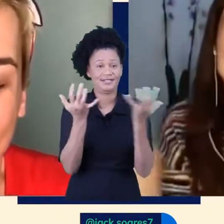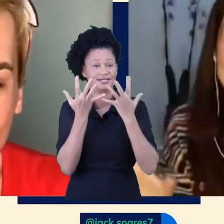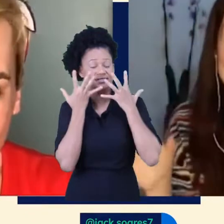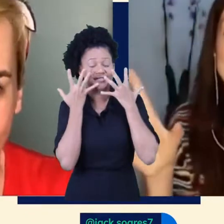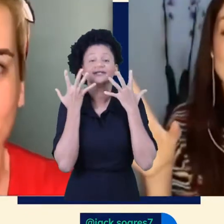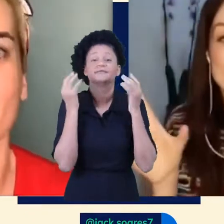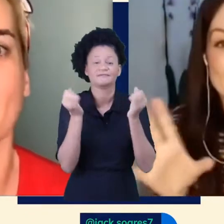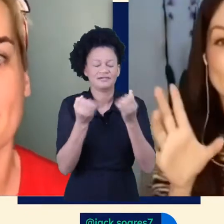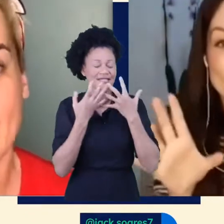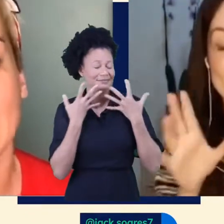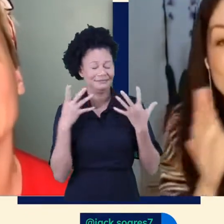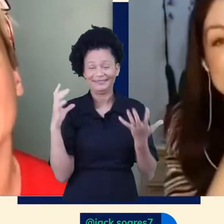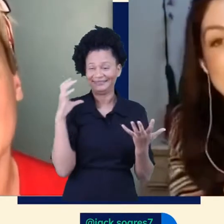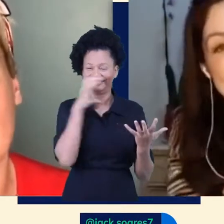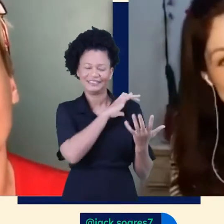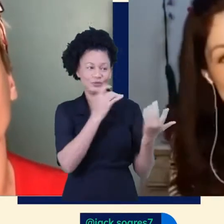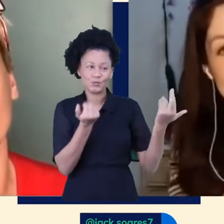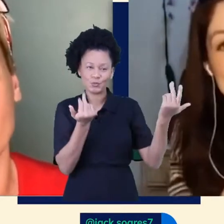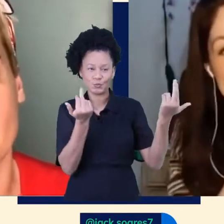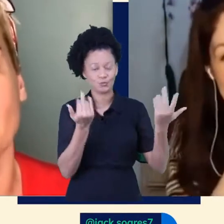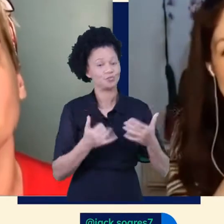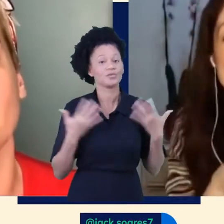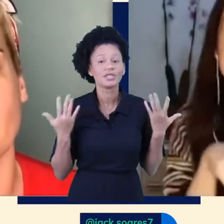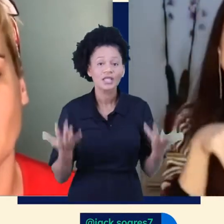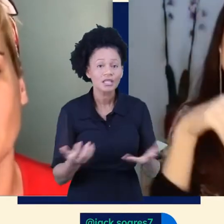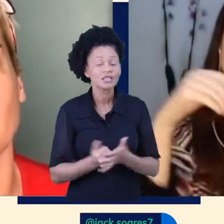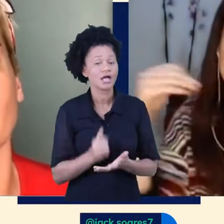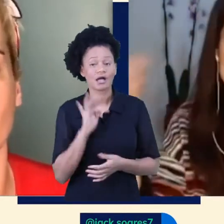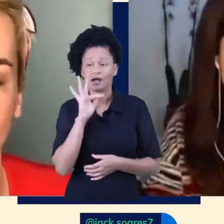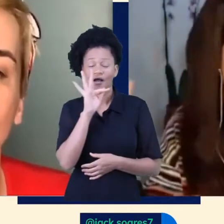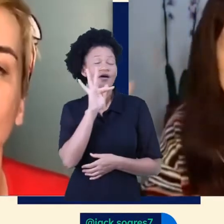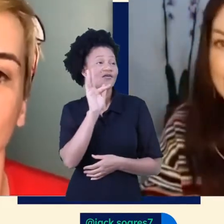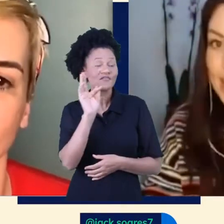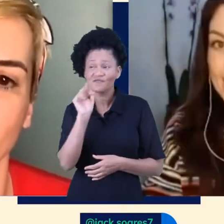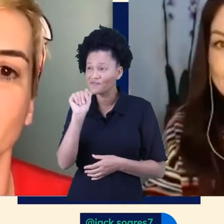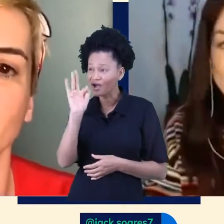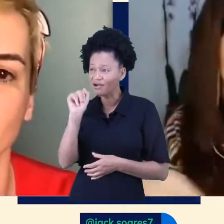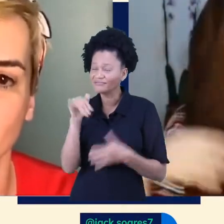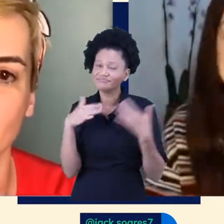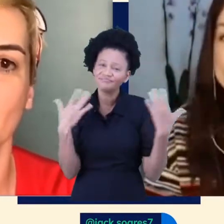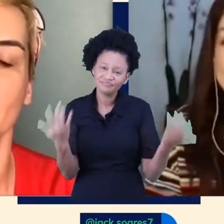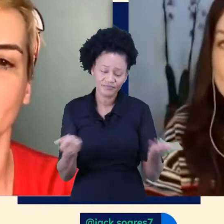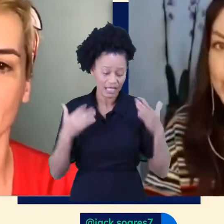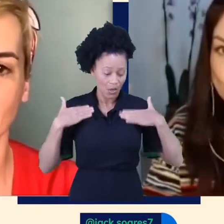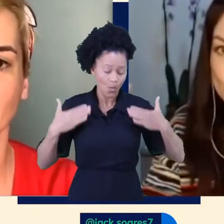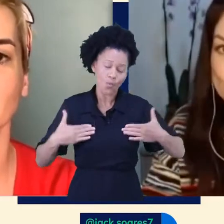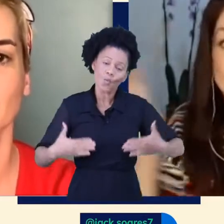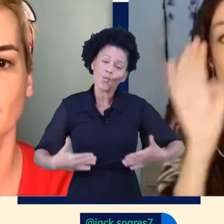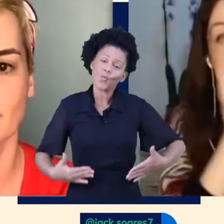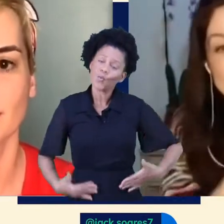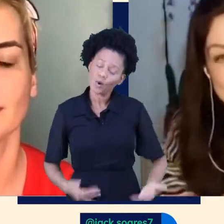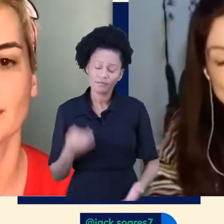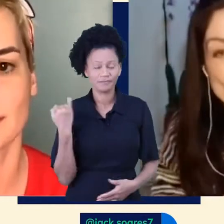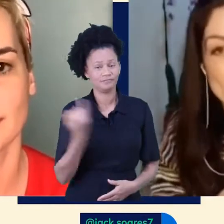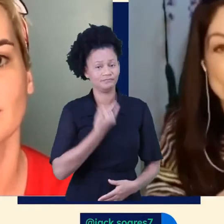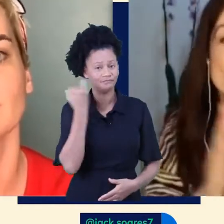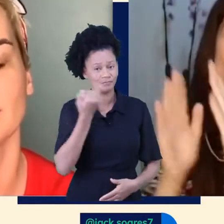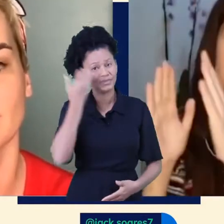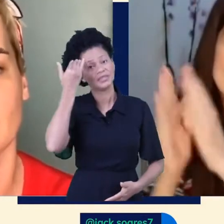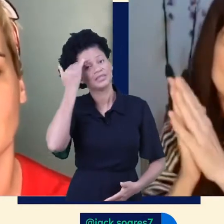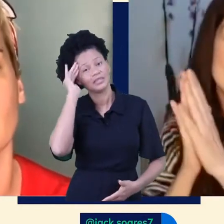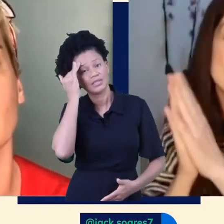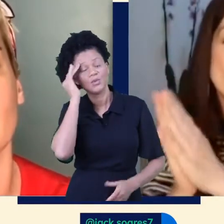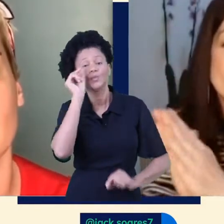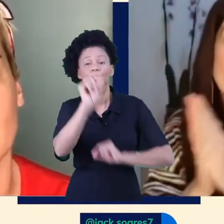gente nunca falou aqui sobre anatomia, mas a anatomia é tão importante para a gente entender tantos conceitos. Não se resume a isso,